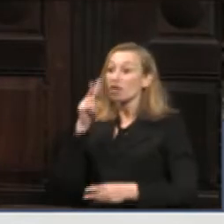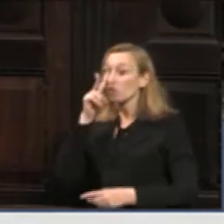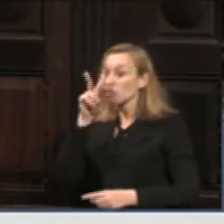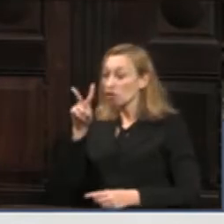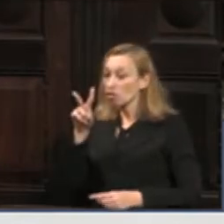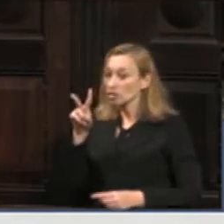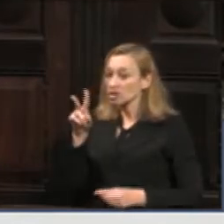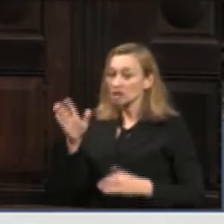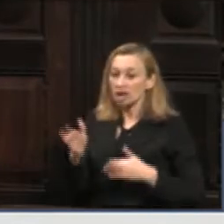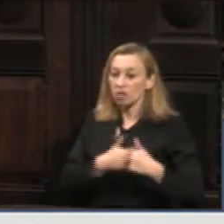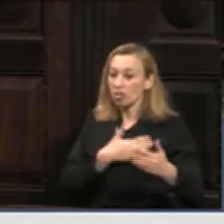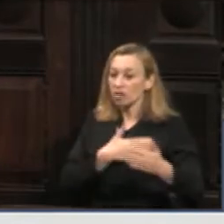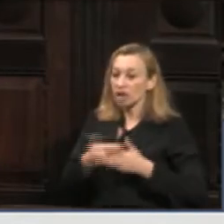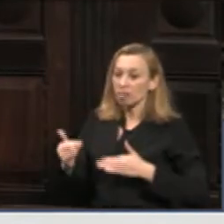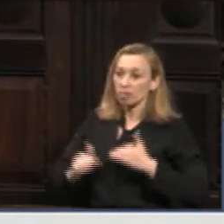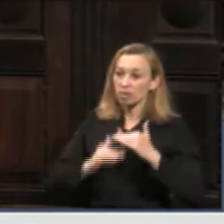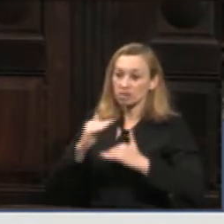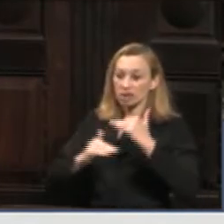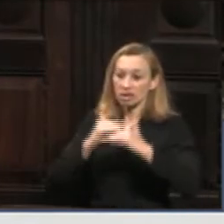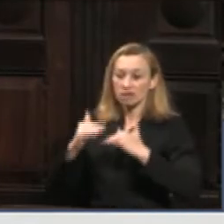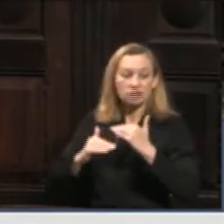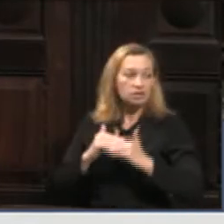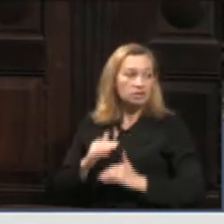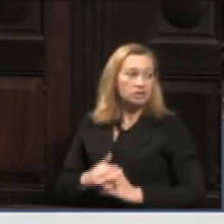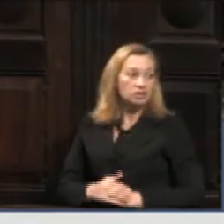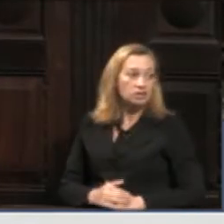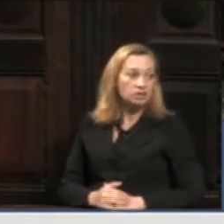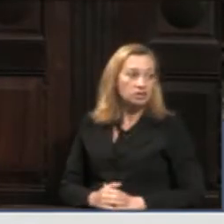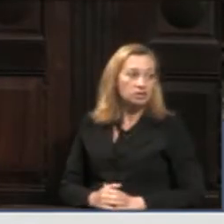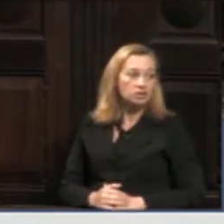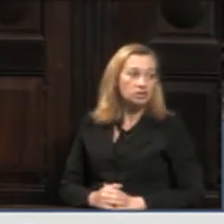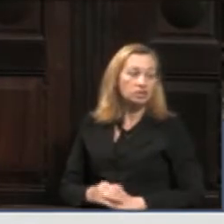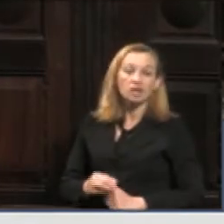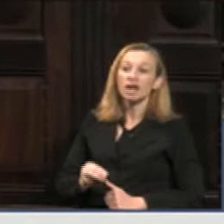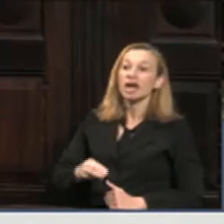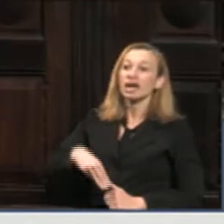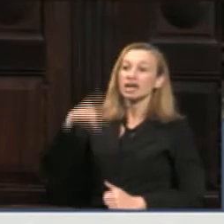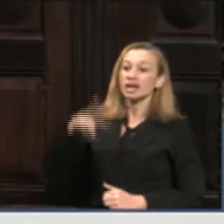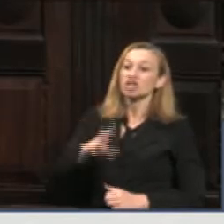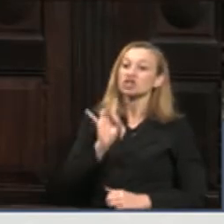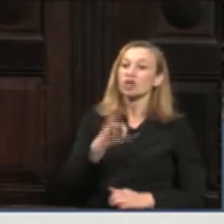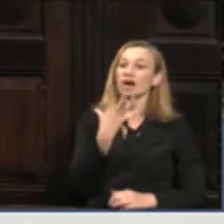de qualquer retrocesso é quem só cumpre a Constituição para os seus.